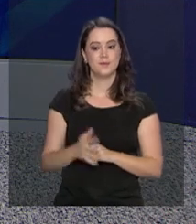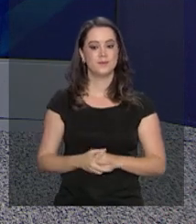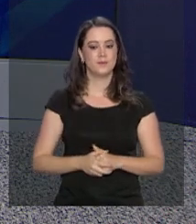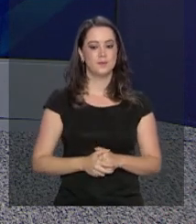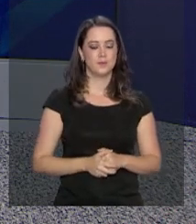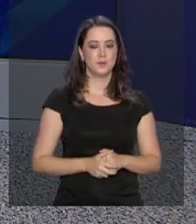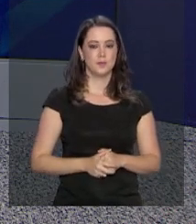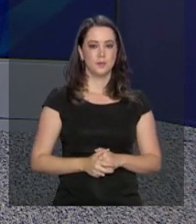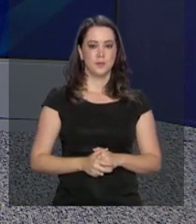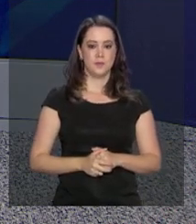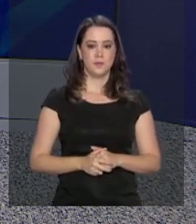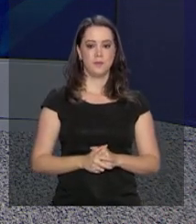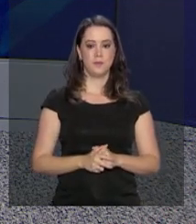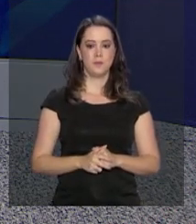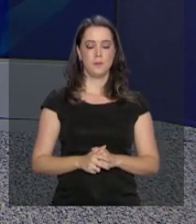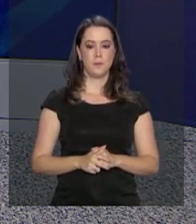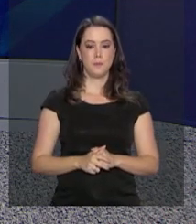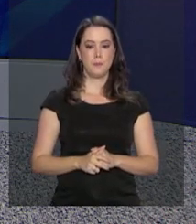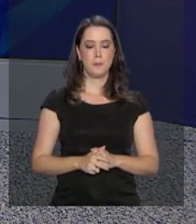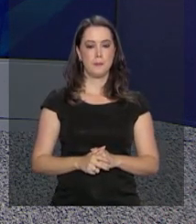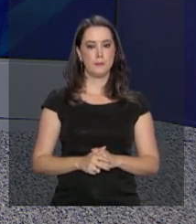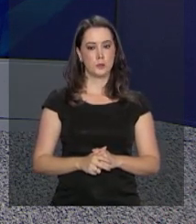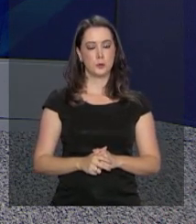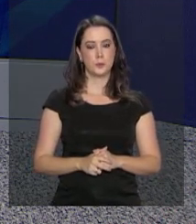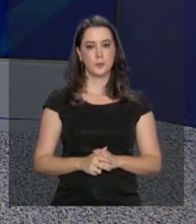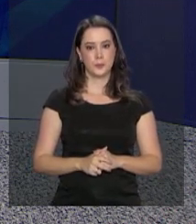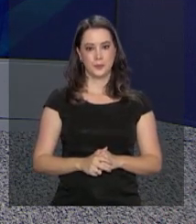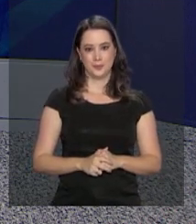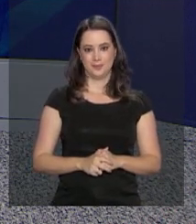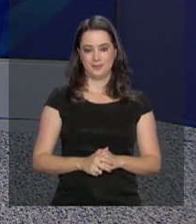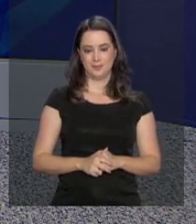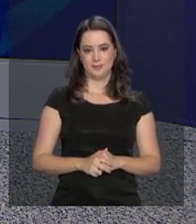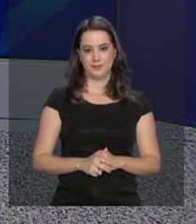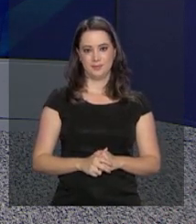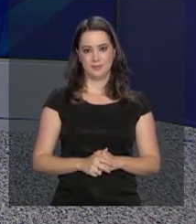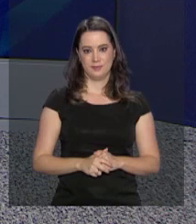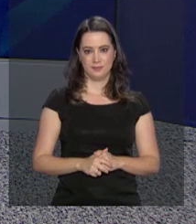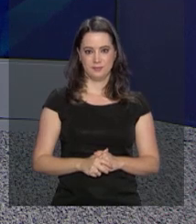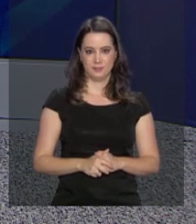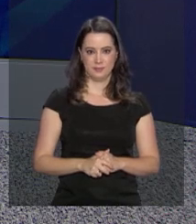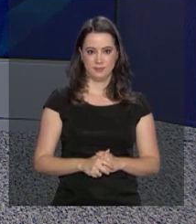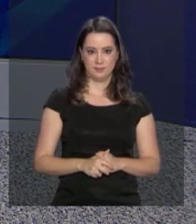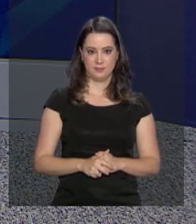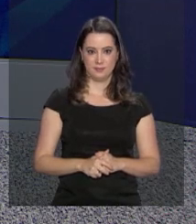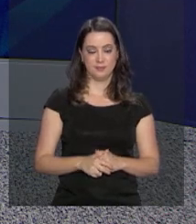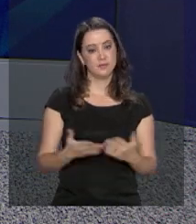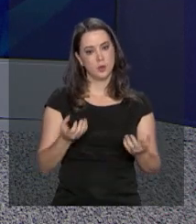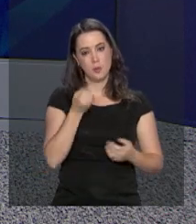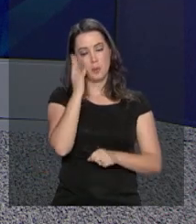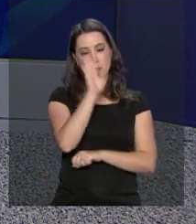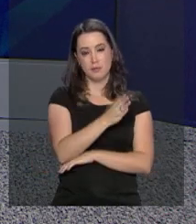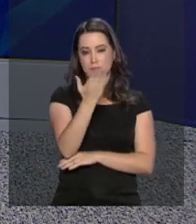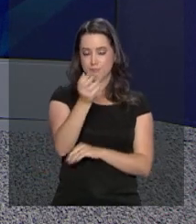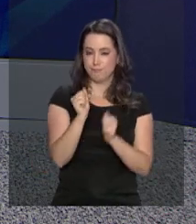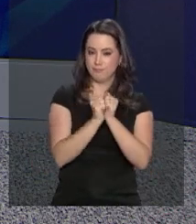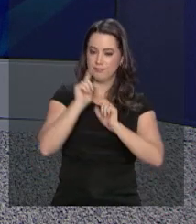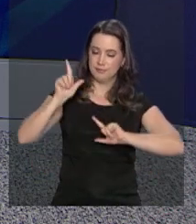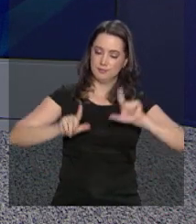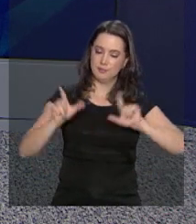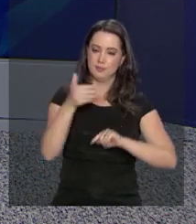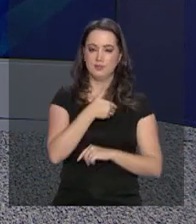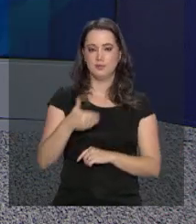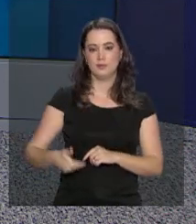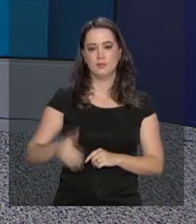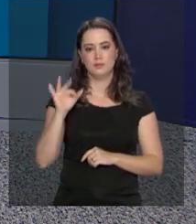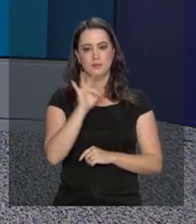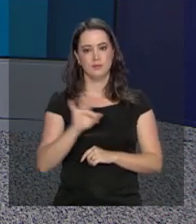número, este que aparece para você. 619-9867-8787. Uma ótima tarde e continue com a gente